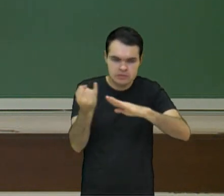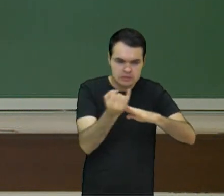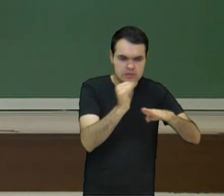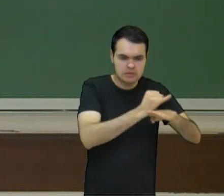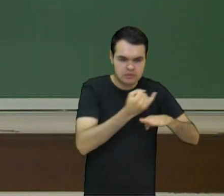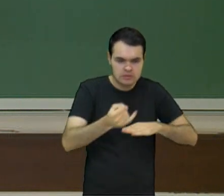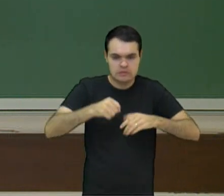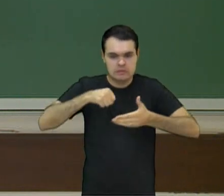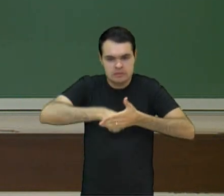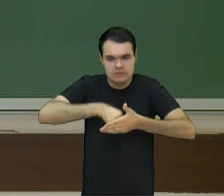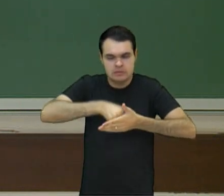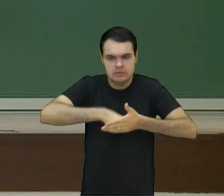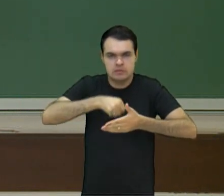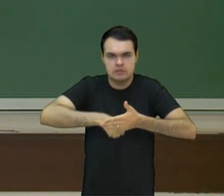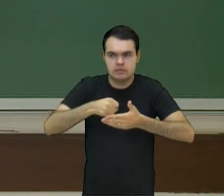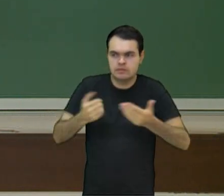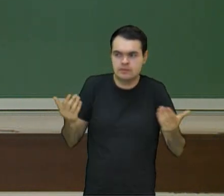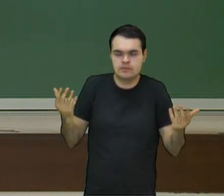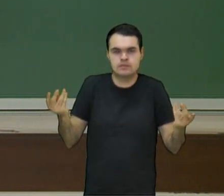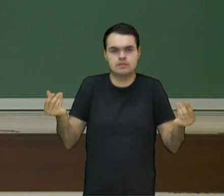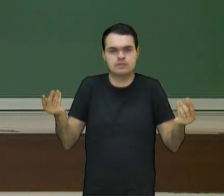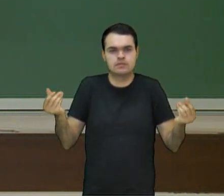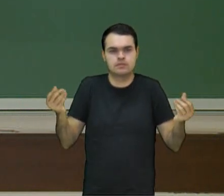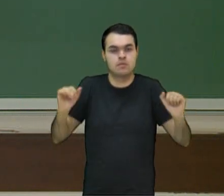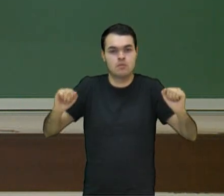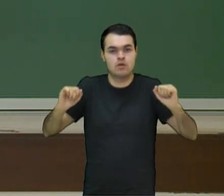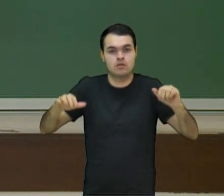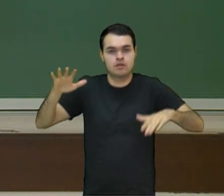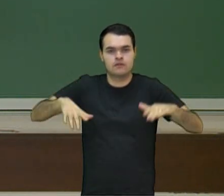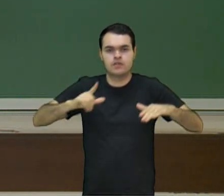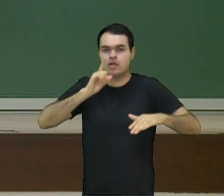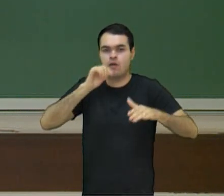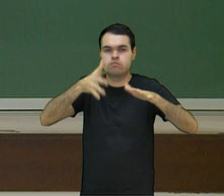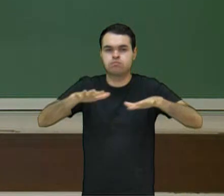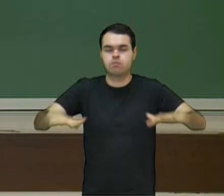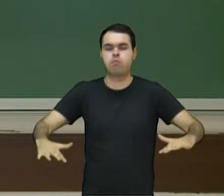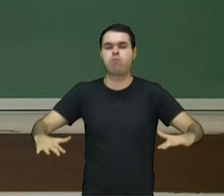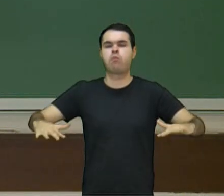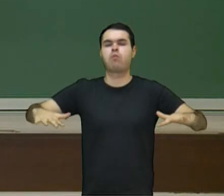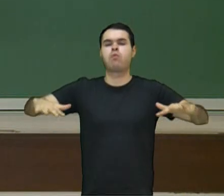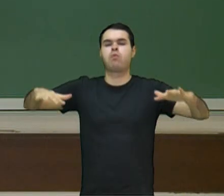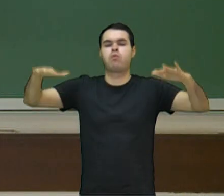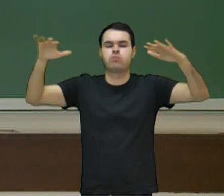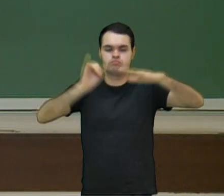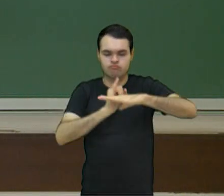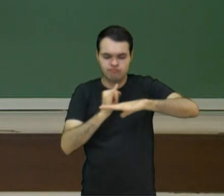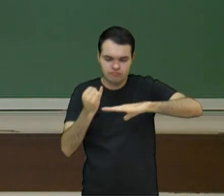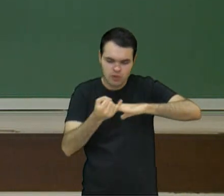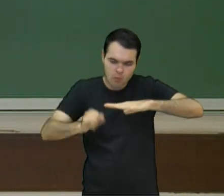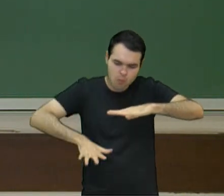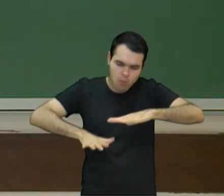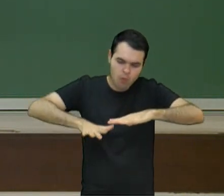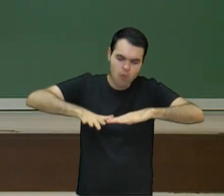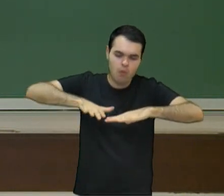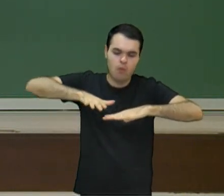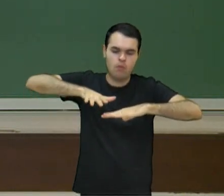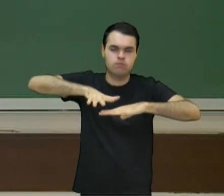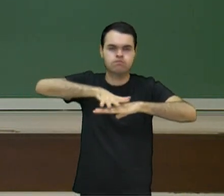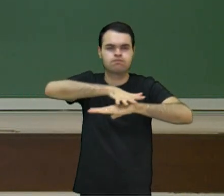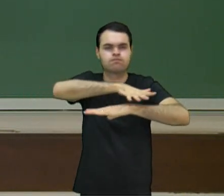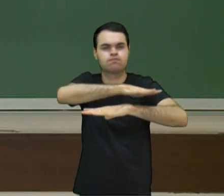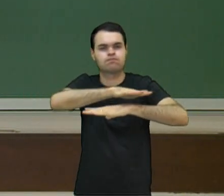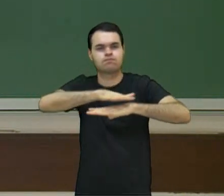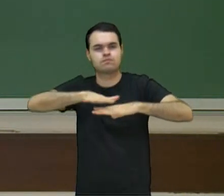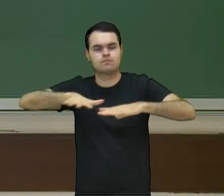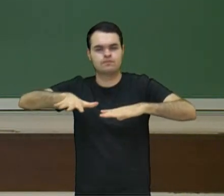serem engolidas pelo mar. Essas ilhas podem ficar submersas se o nosso planeta,